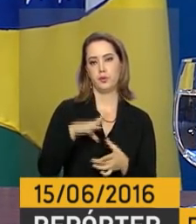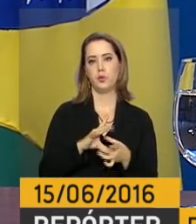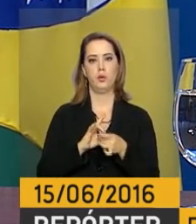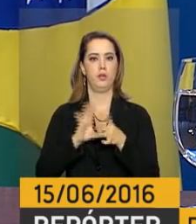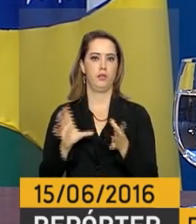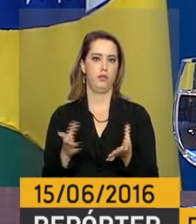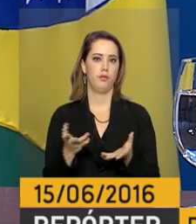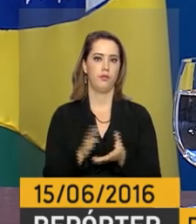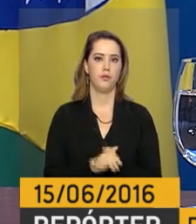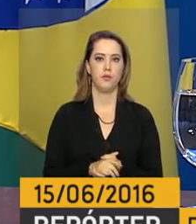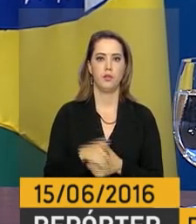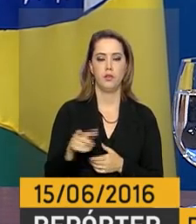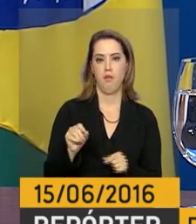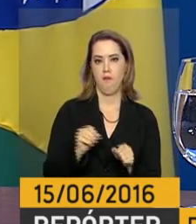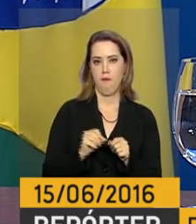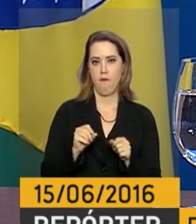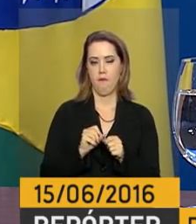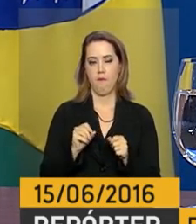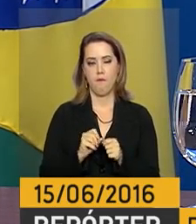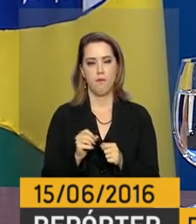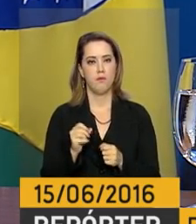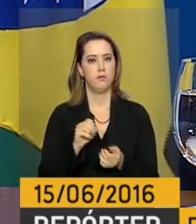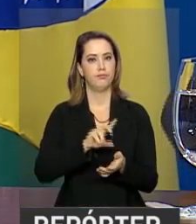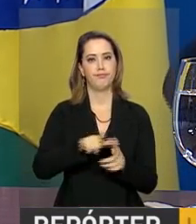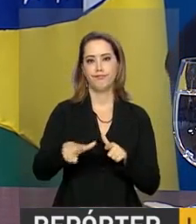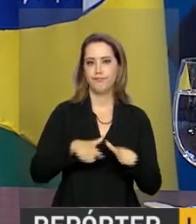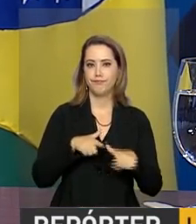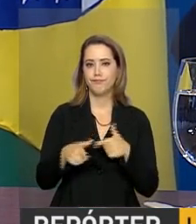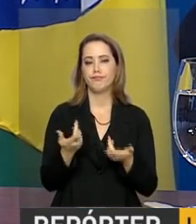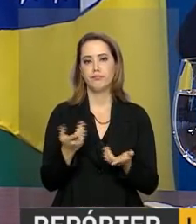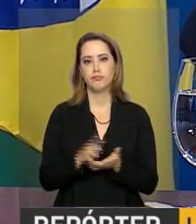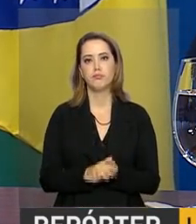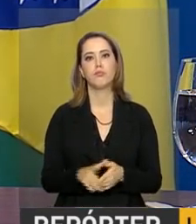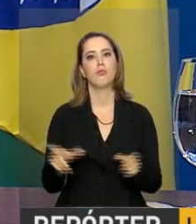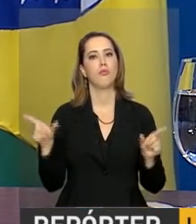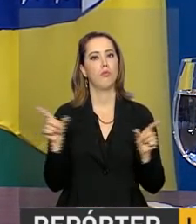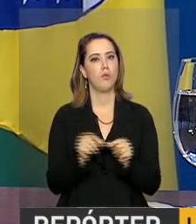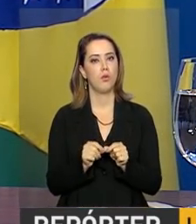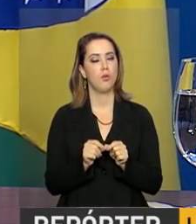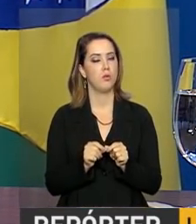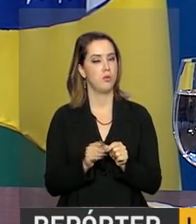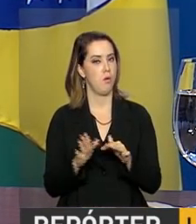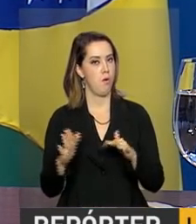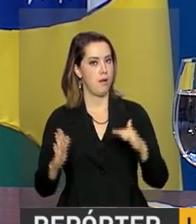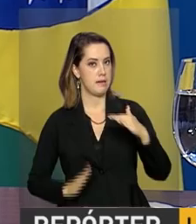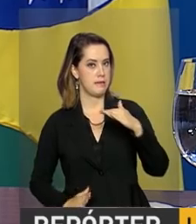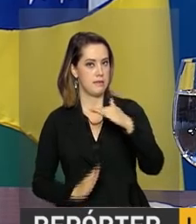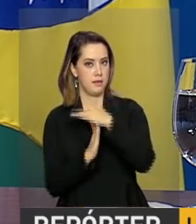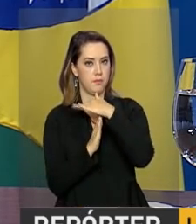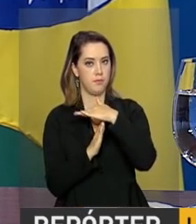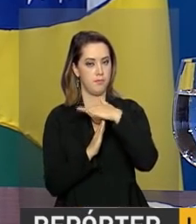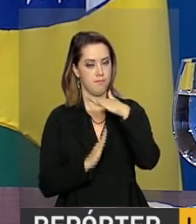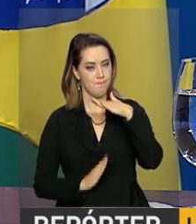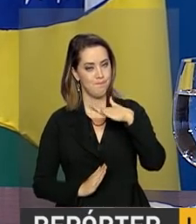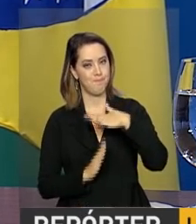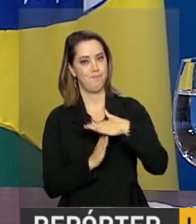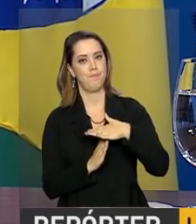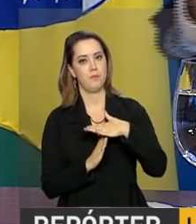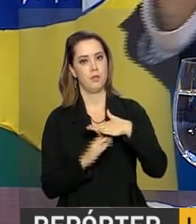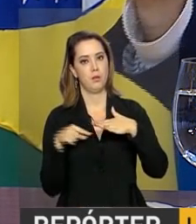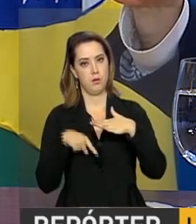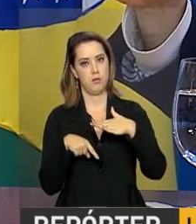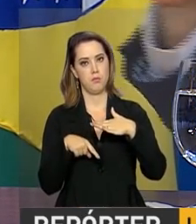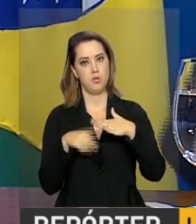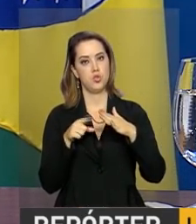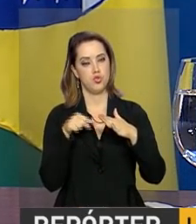realizar concurso público. Em resumo, até que volte ao limite aquele